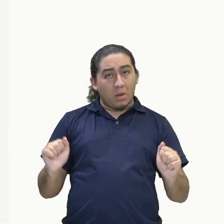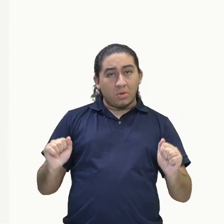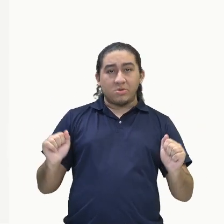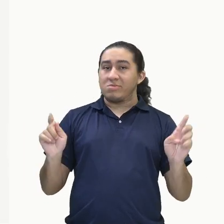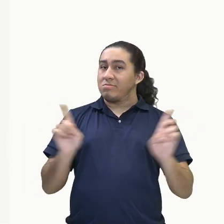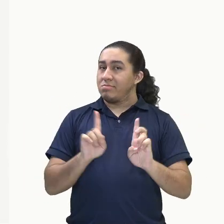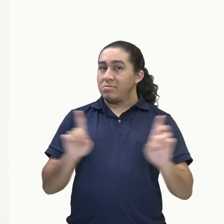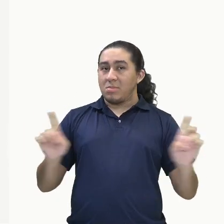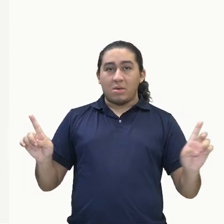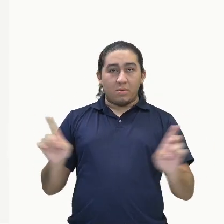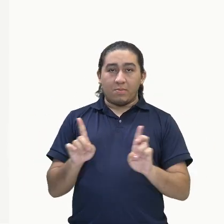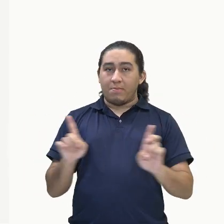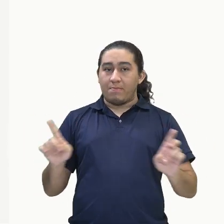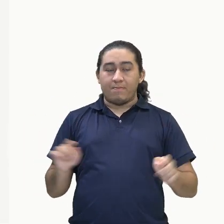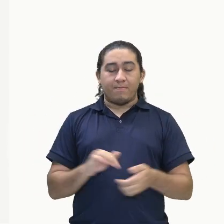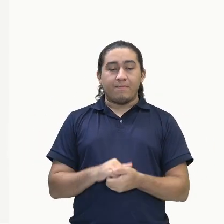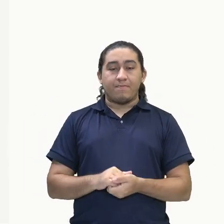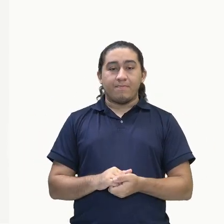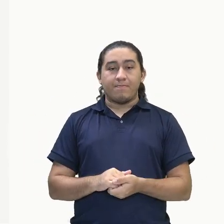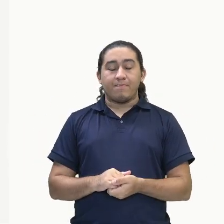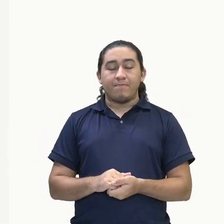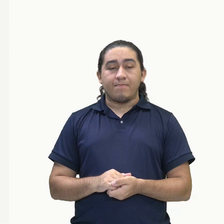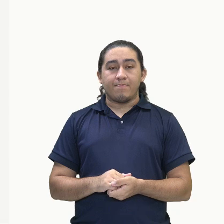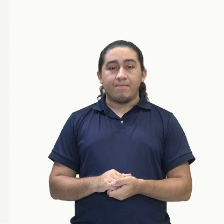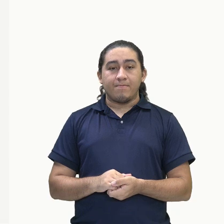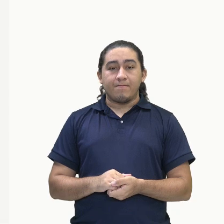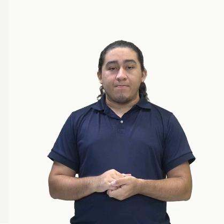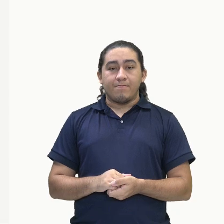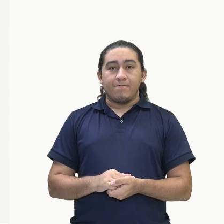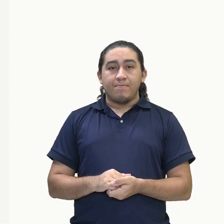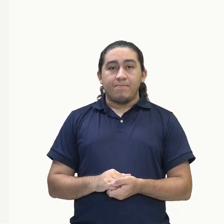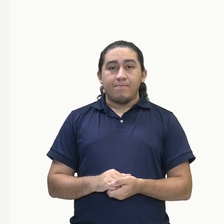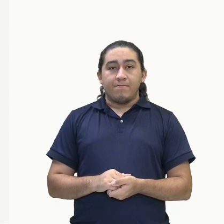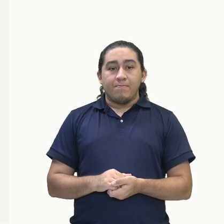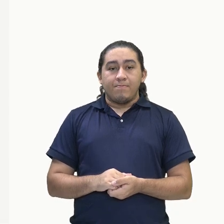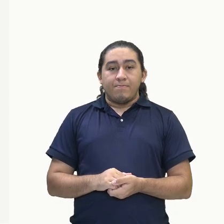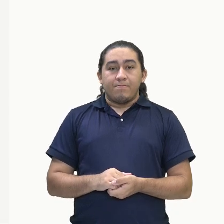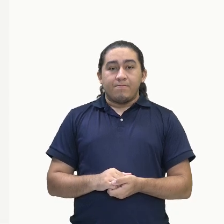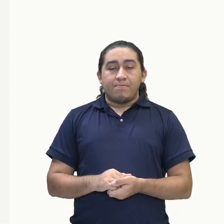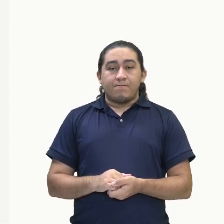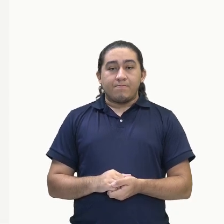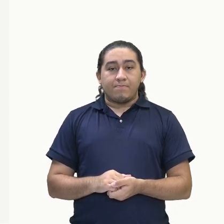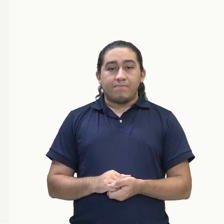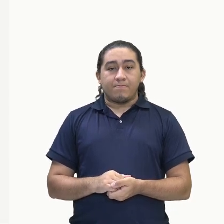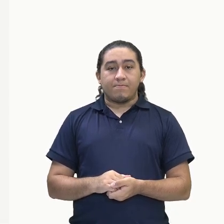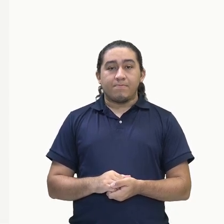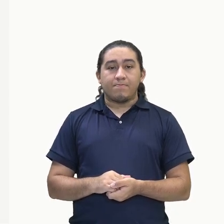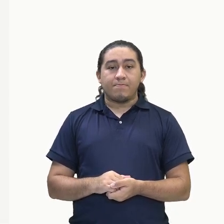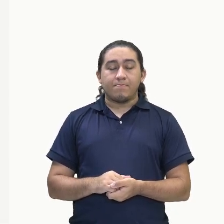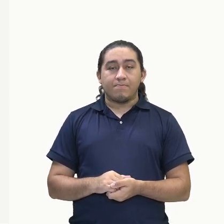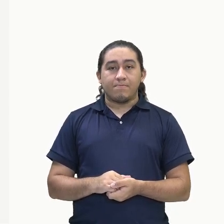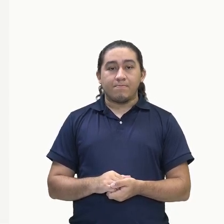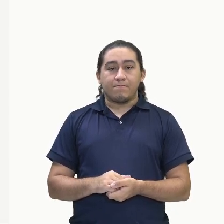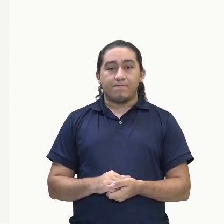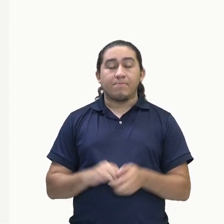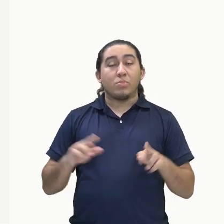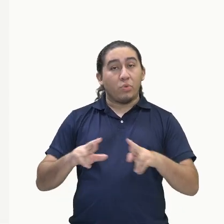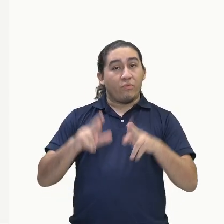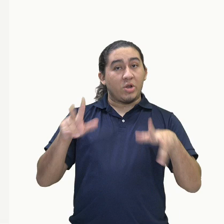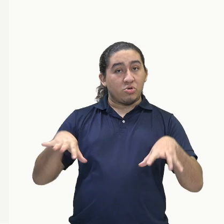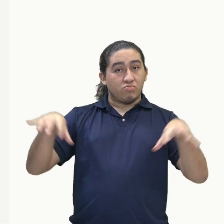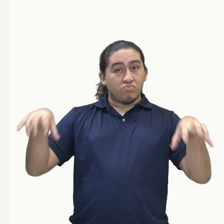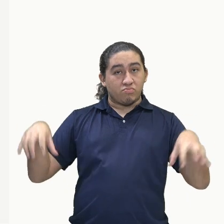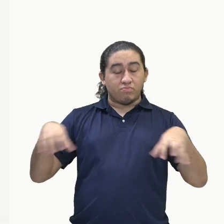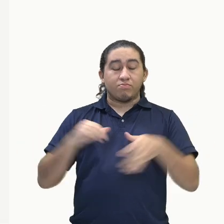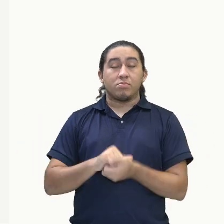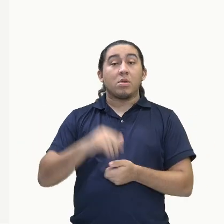essa combinação também não serve, porque uma quer escolher número ímpar e a outra número par. E lembrando sempre